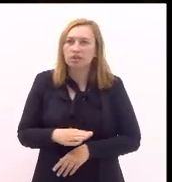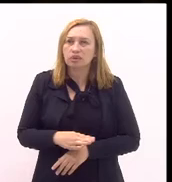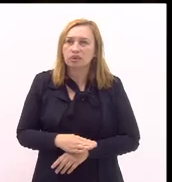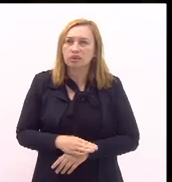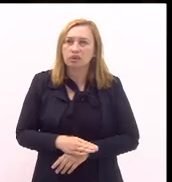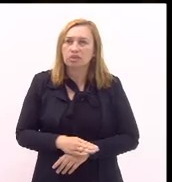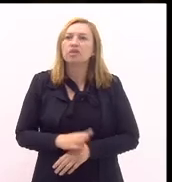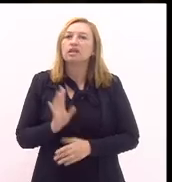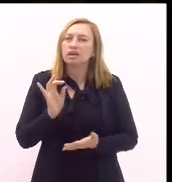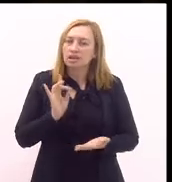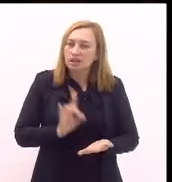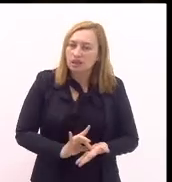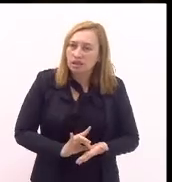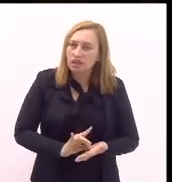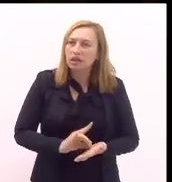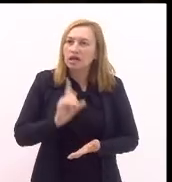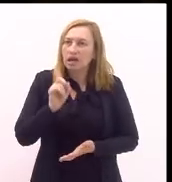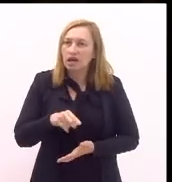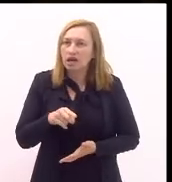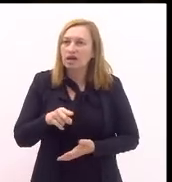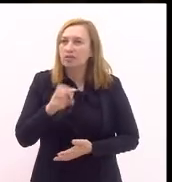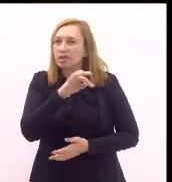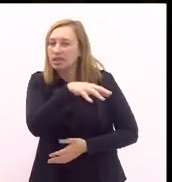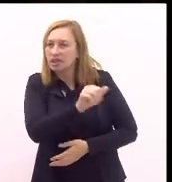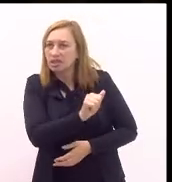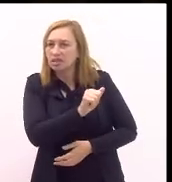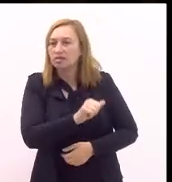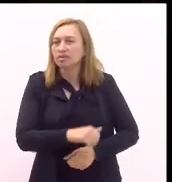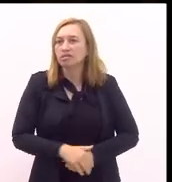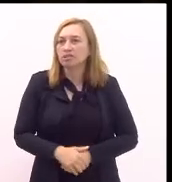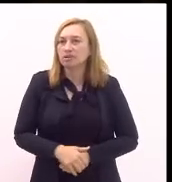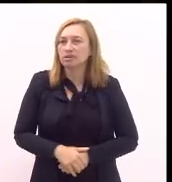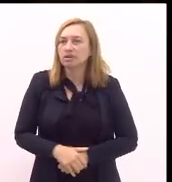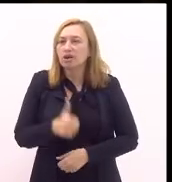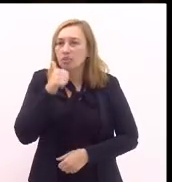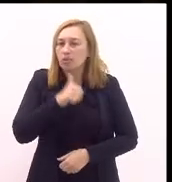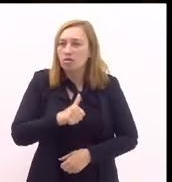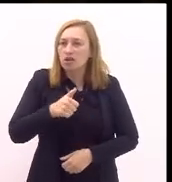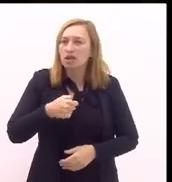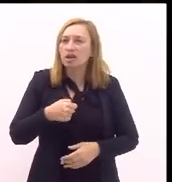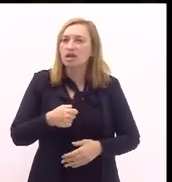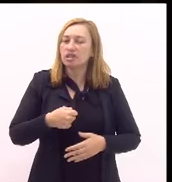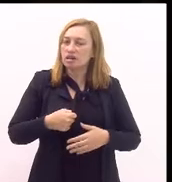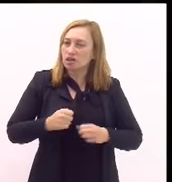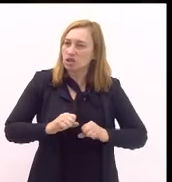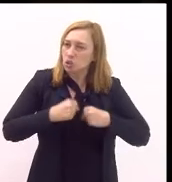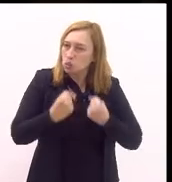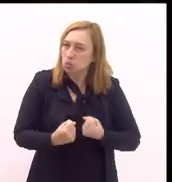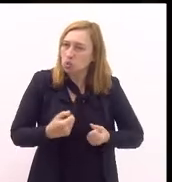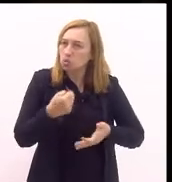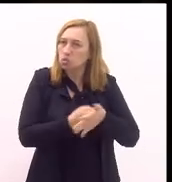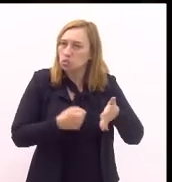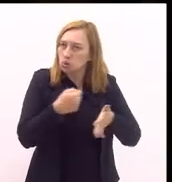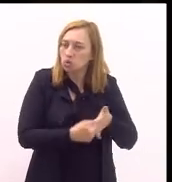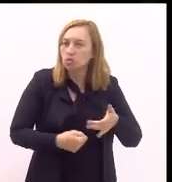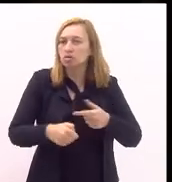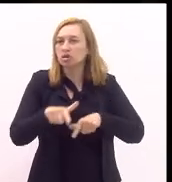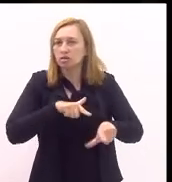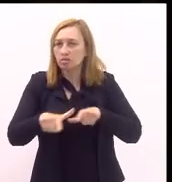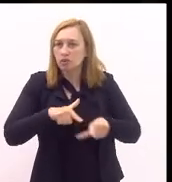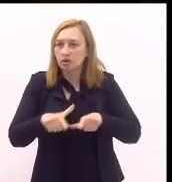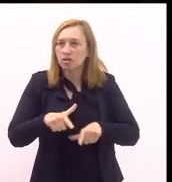a realidade do povo brasileiro à Benedita da Silva mulher guerreira que buscou que trabalhou